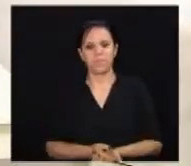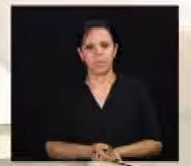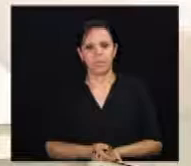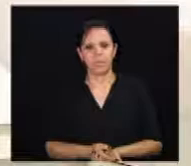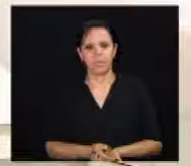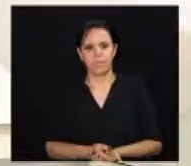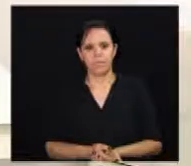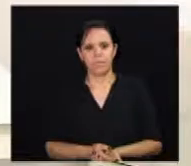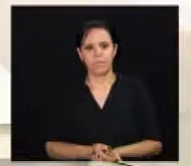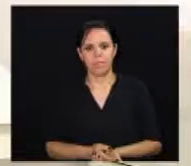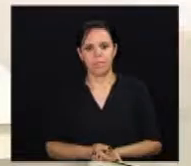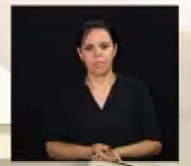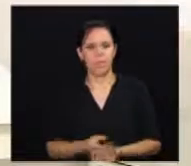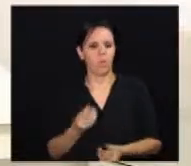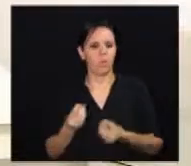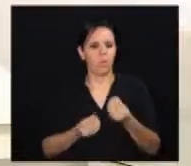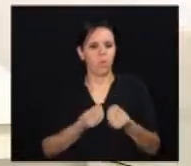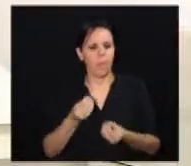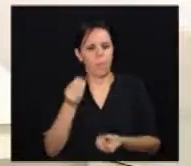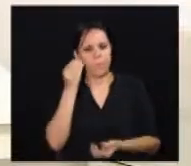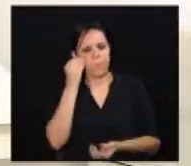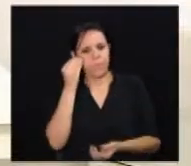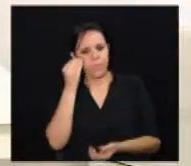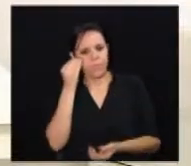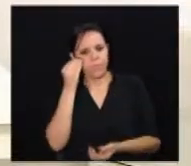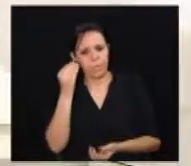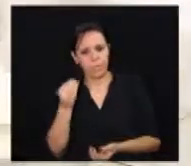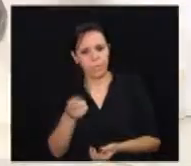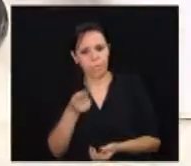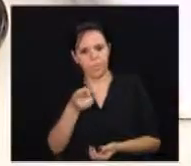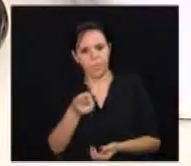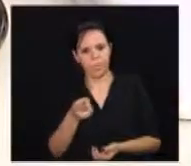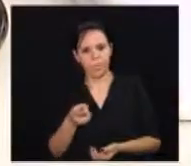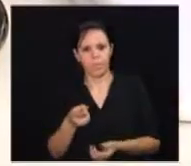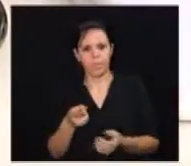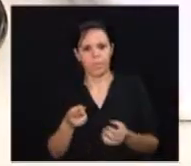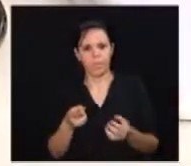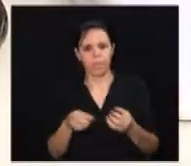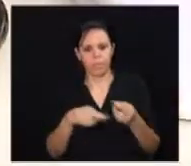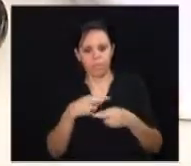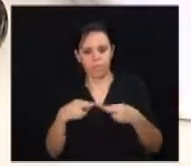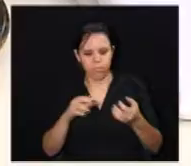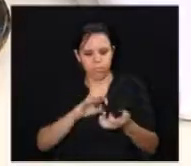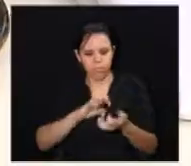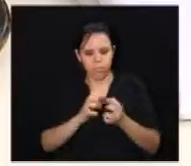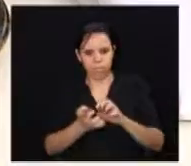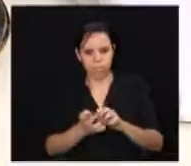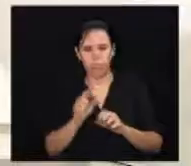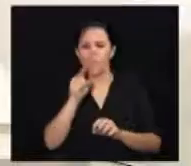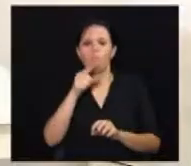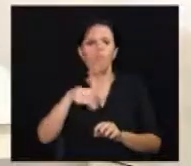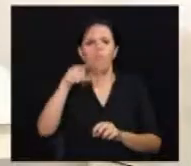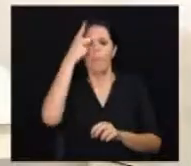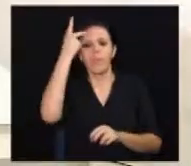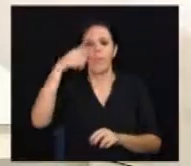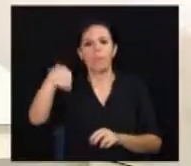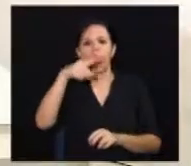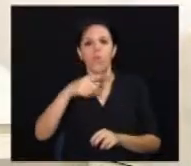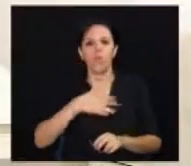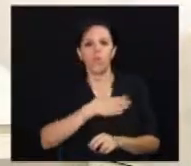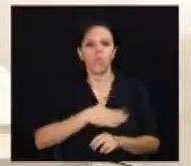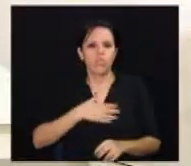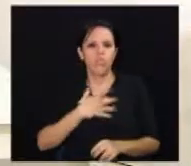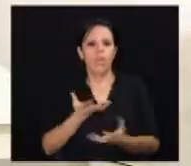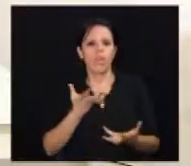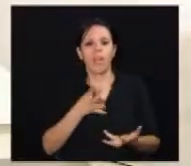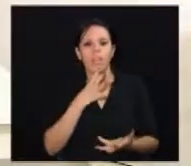garfo. Chefe, enquanto eu vou experimentando aqui a nossa massa, o pessoal que gostou da receita quer conhecer um